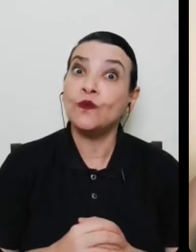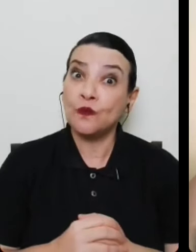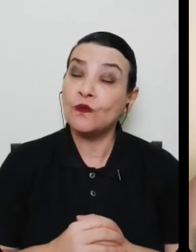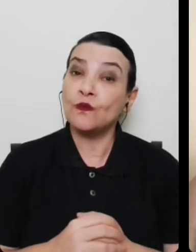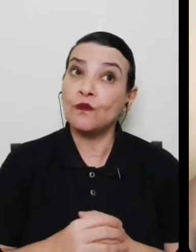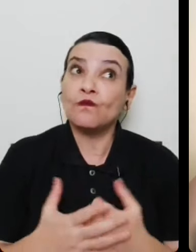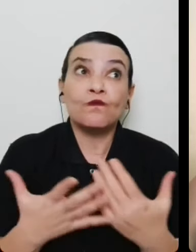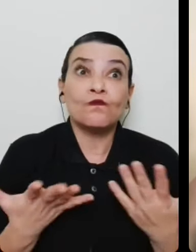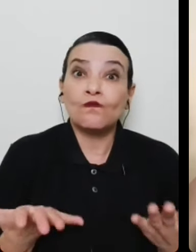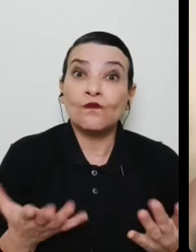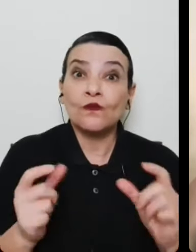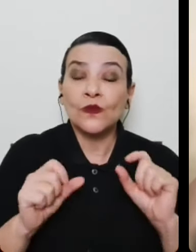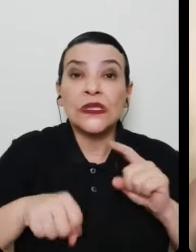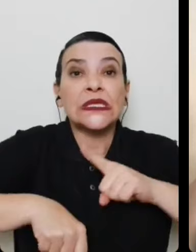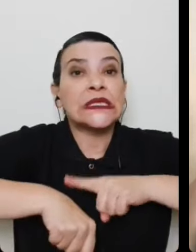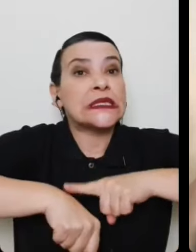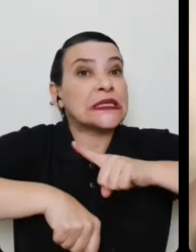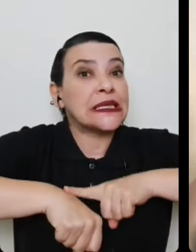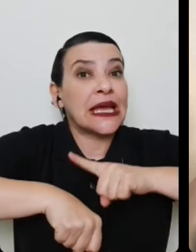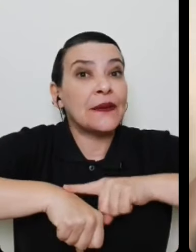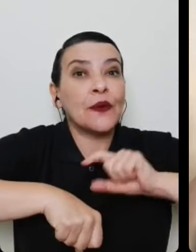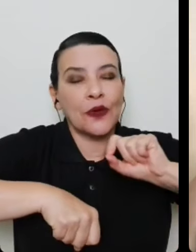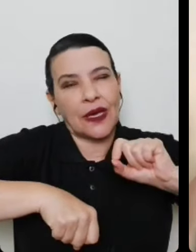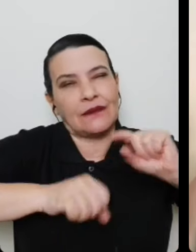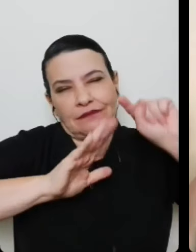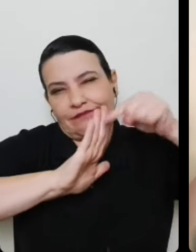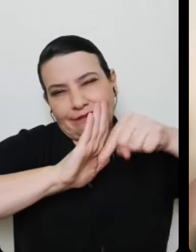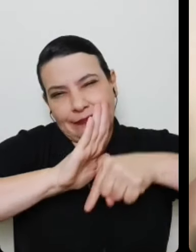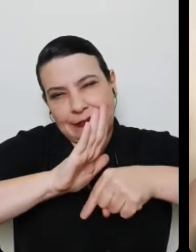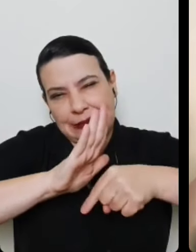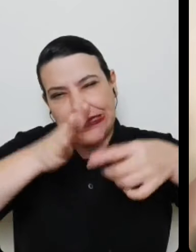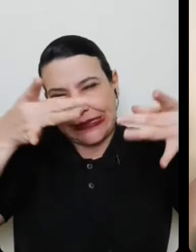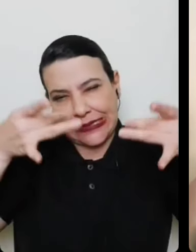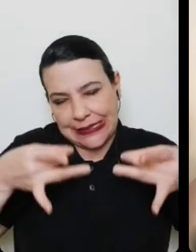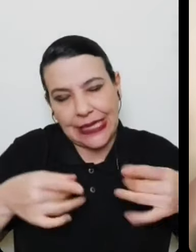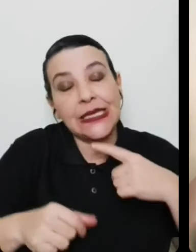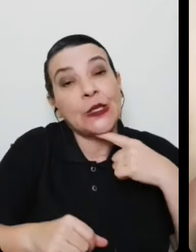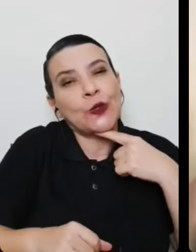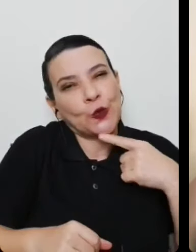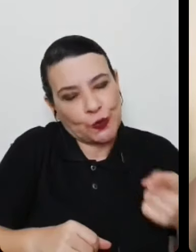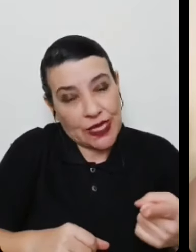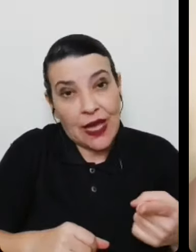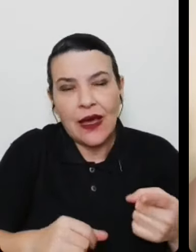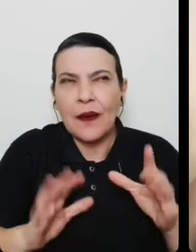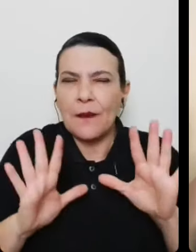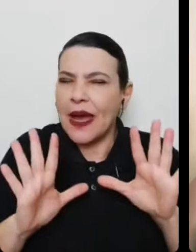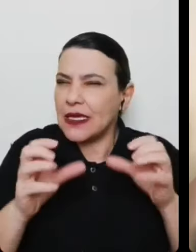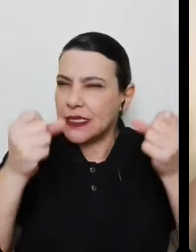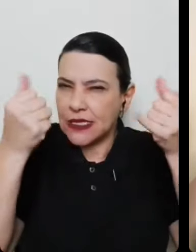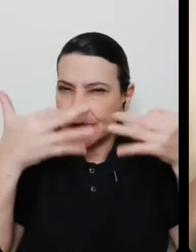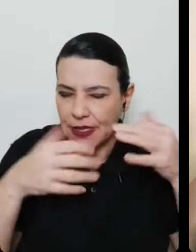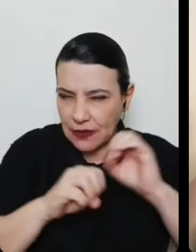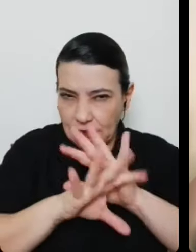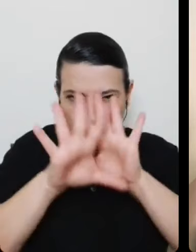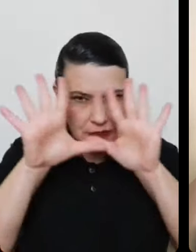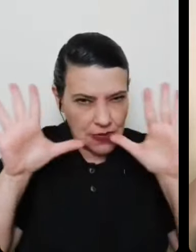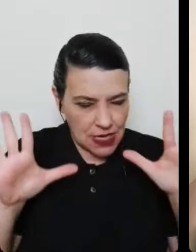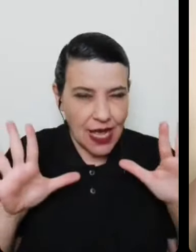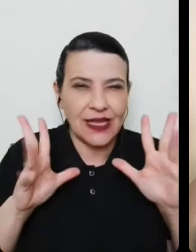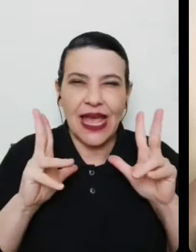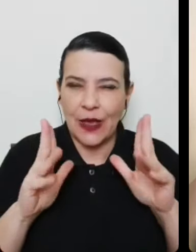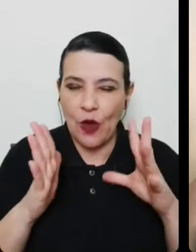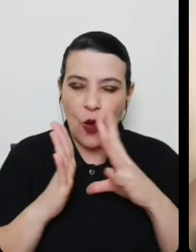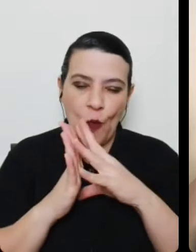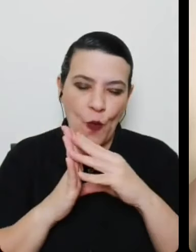é aquilo, né? Em pouco tempo a gente não pode se aprofundar muito. Mas assim, a grosso modo, falando sobre o modelo médico, o